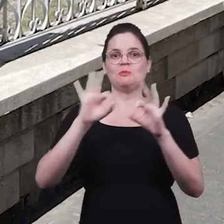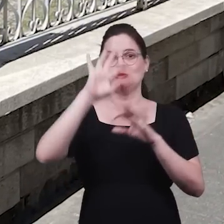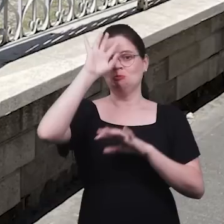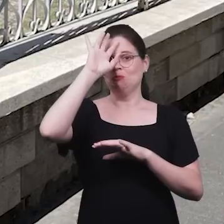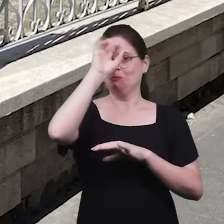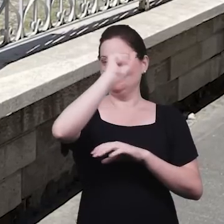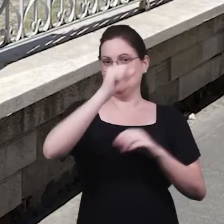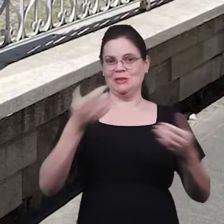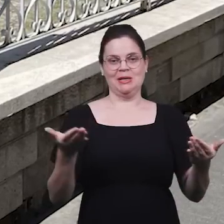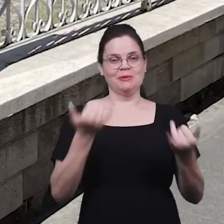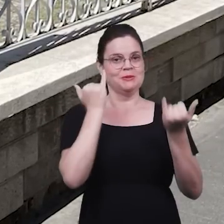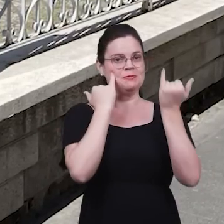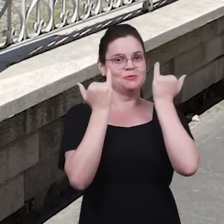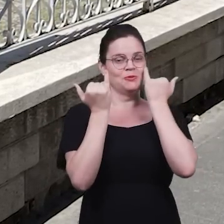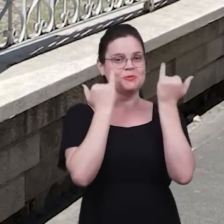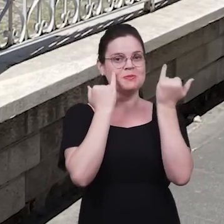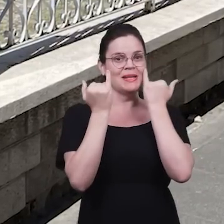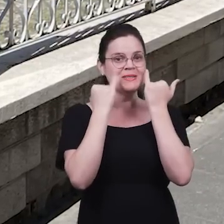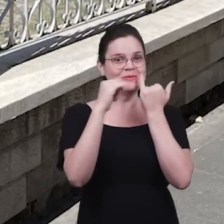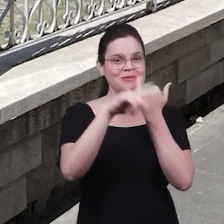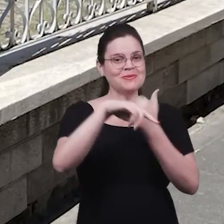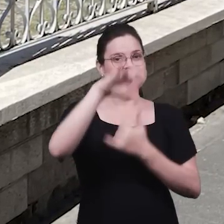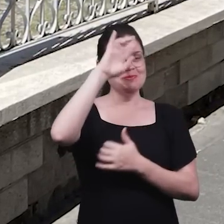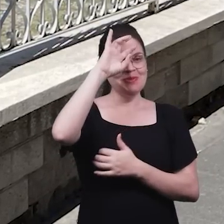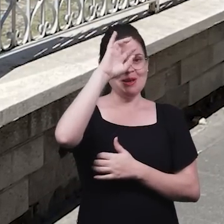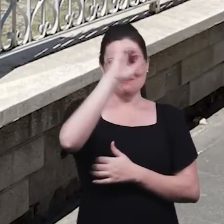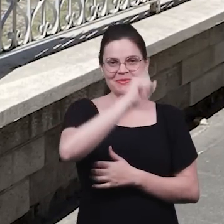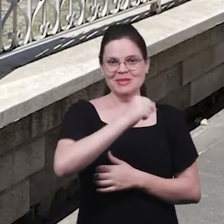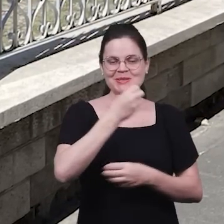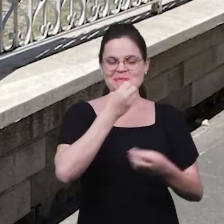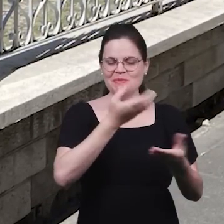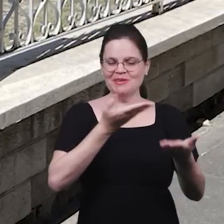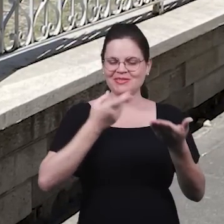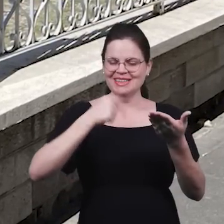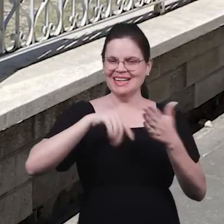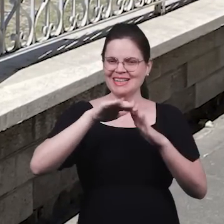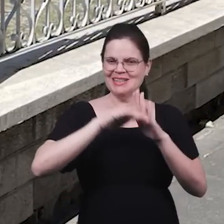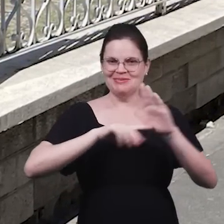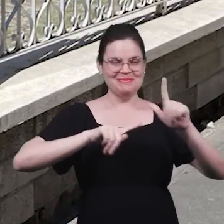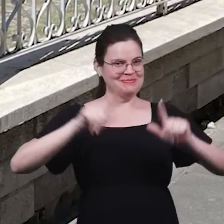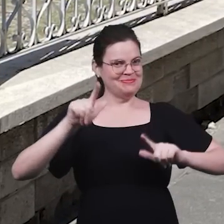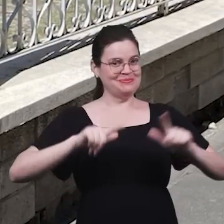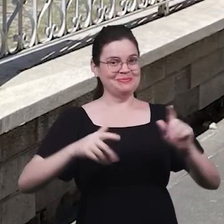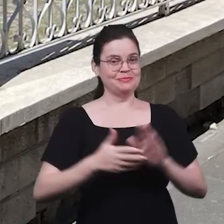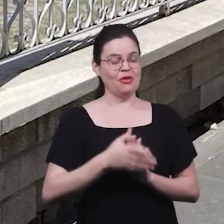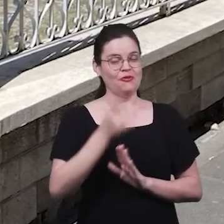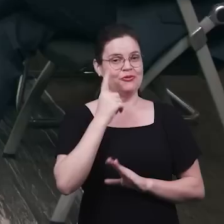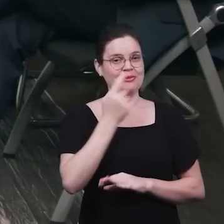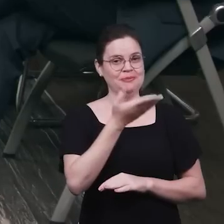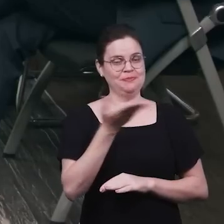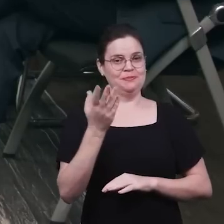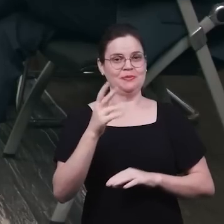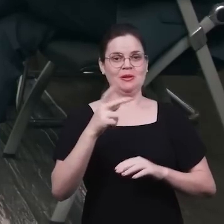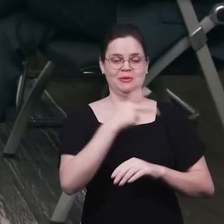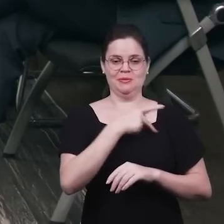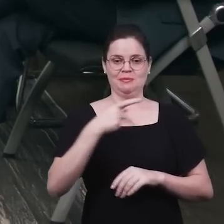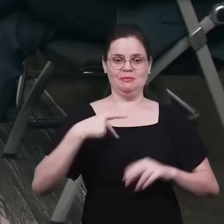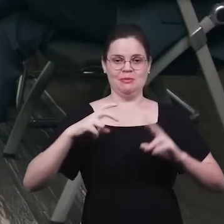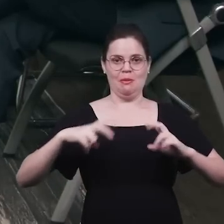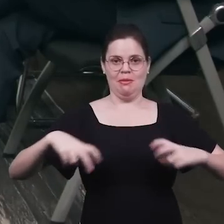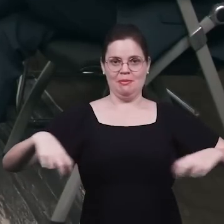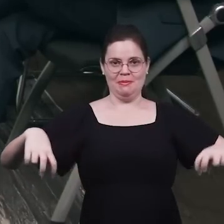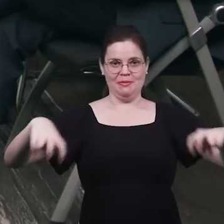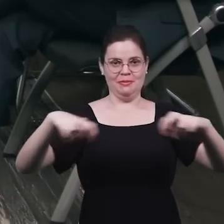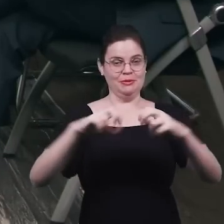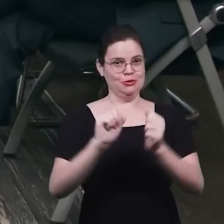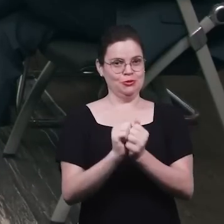agora. É a informação, a mensagem que vai chegar para você. Seja bem-vindo ao nosso programa. E você vê agora os pastores que estamos presentes hoje